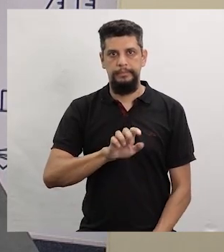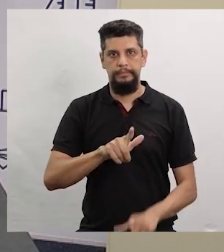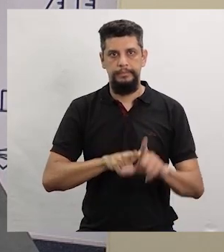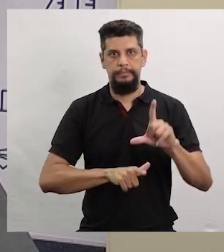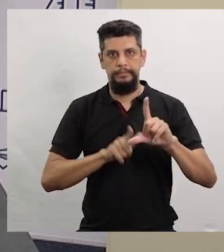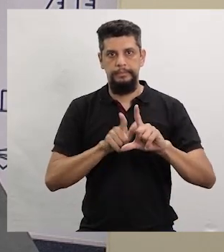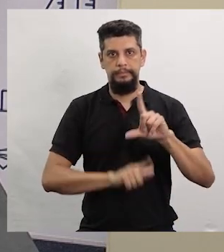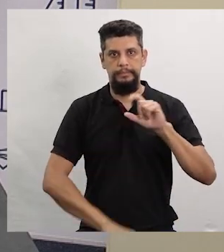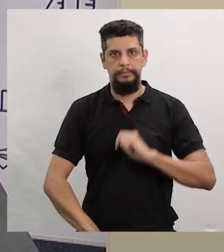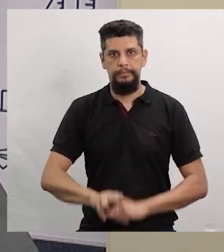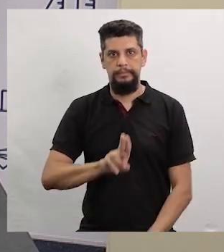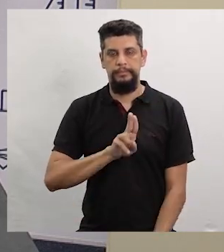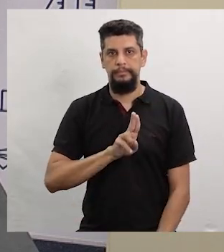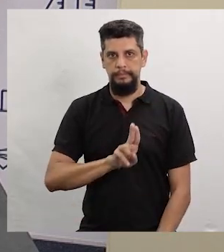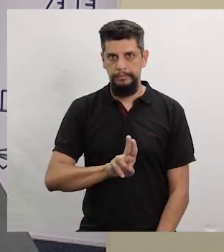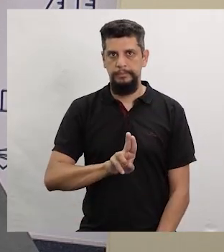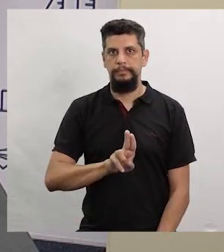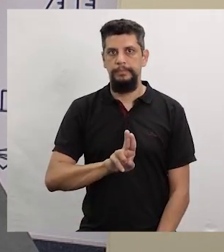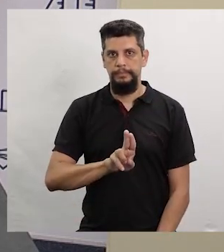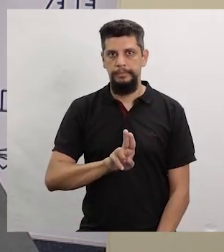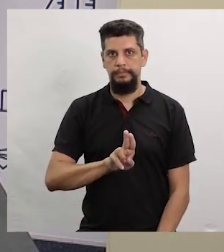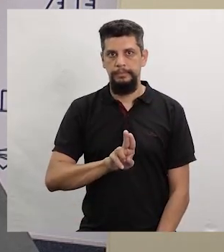e letra